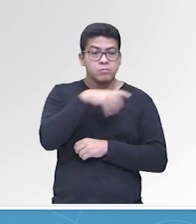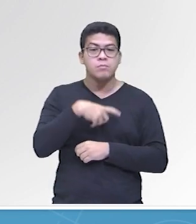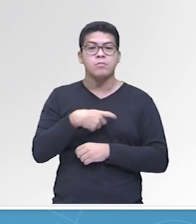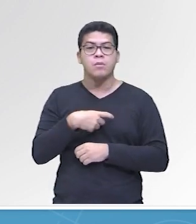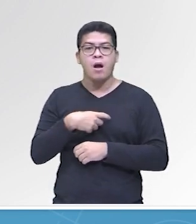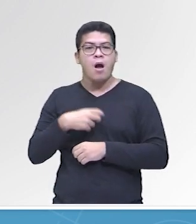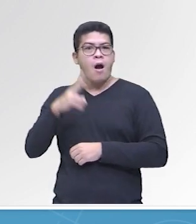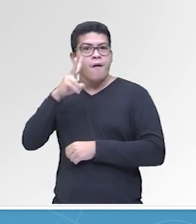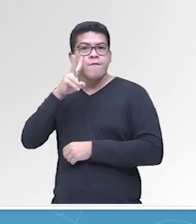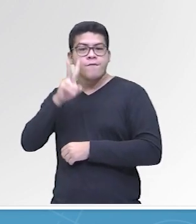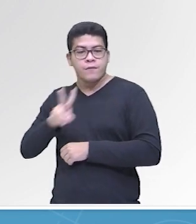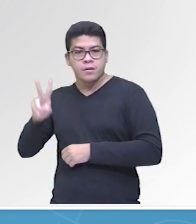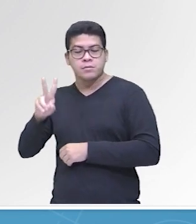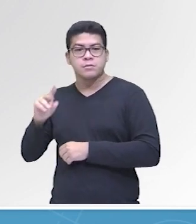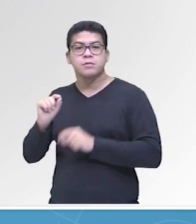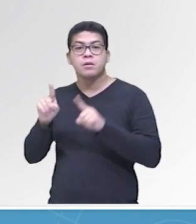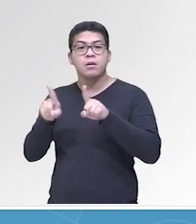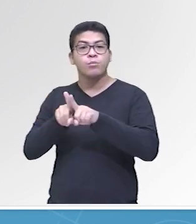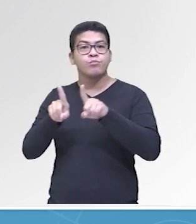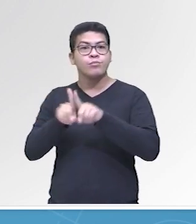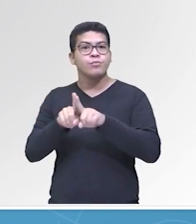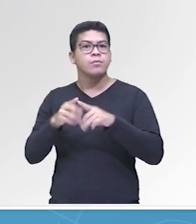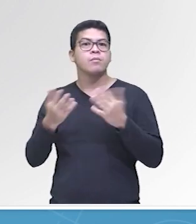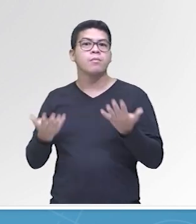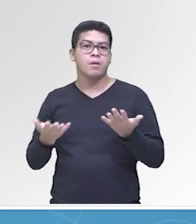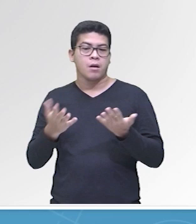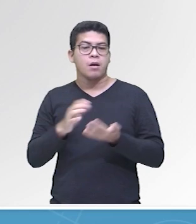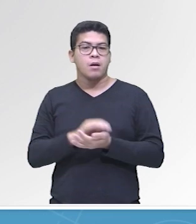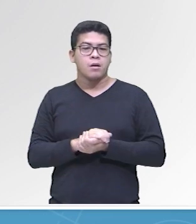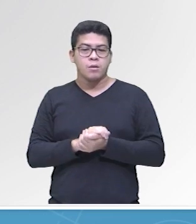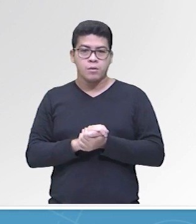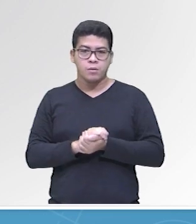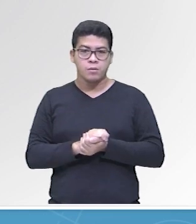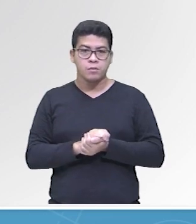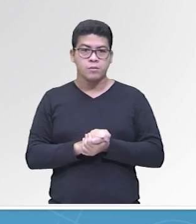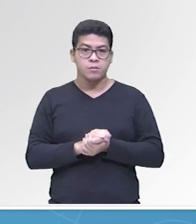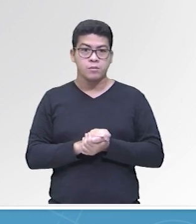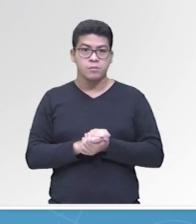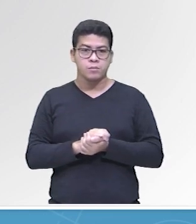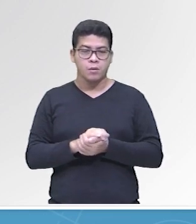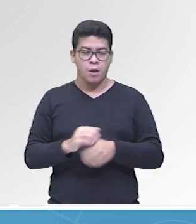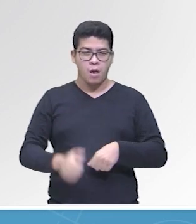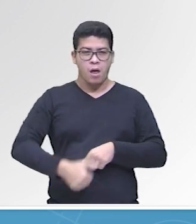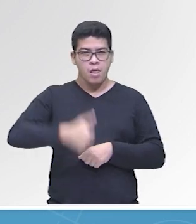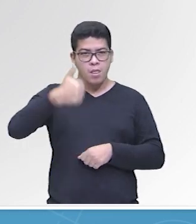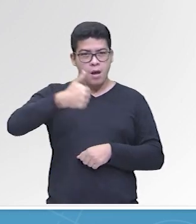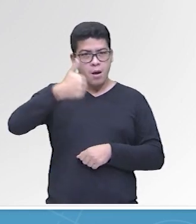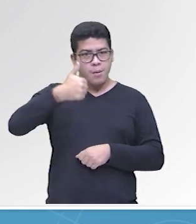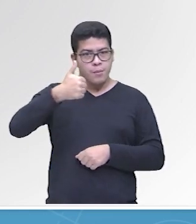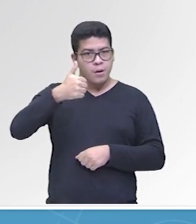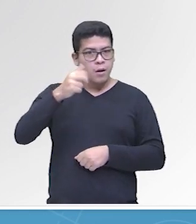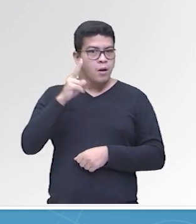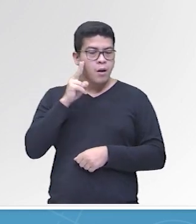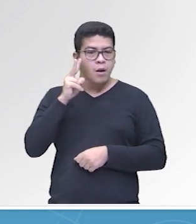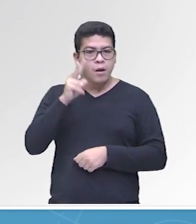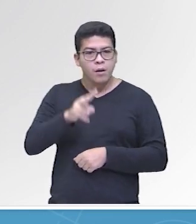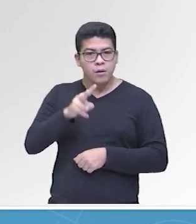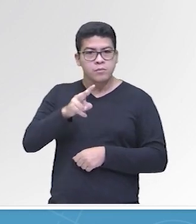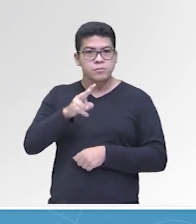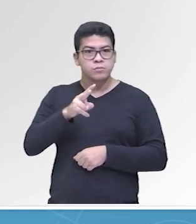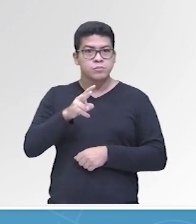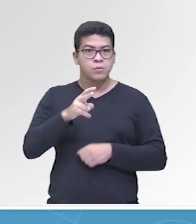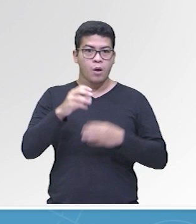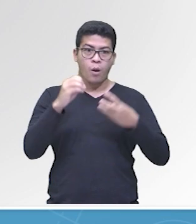vista aí ao microscópio. Você tem aí na primeira figura um exemplo de célula